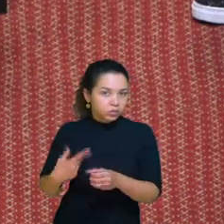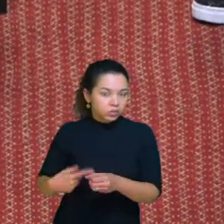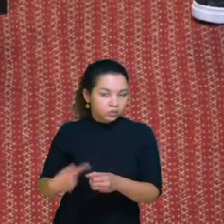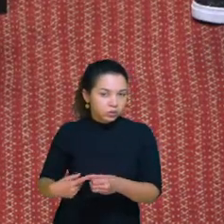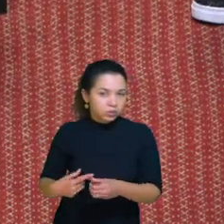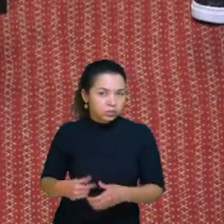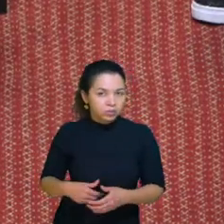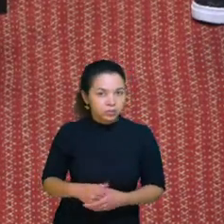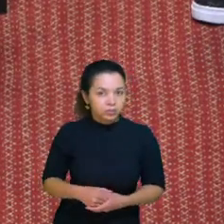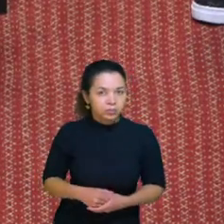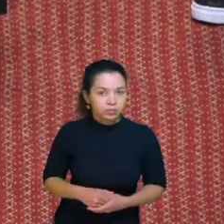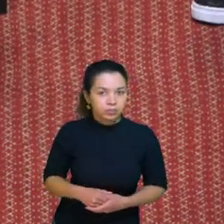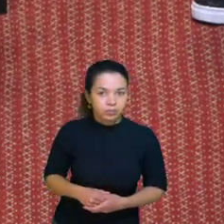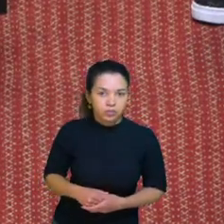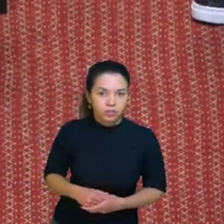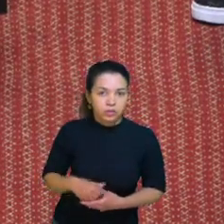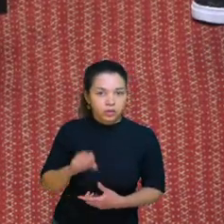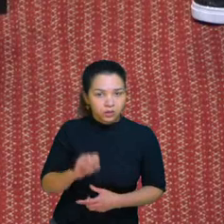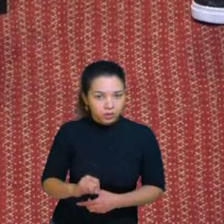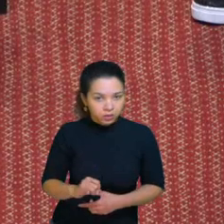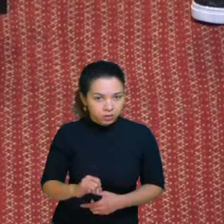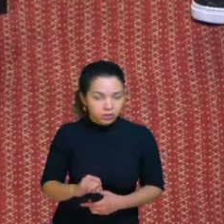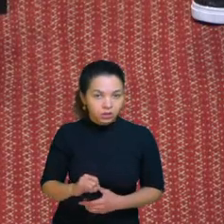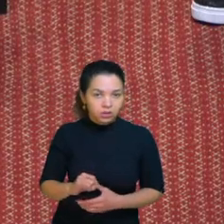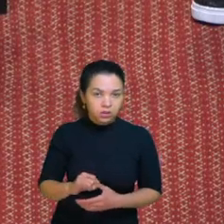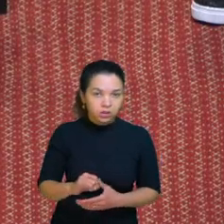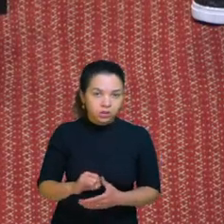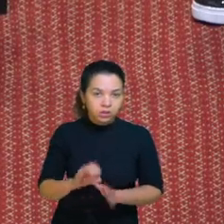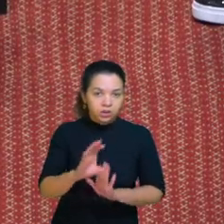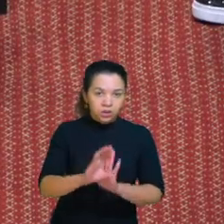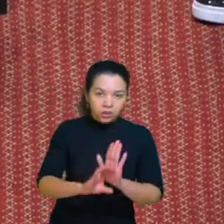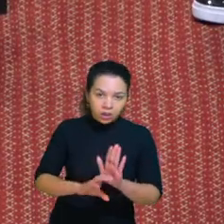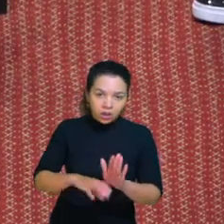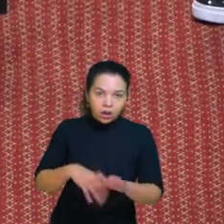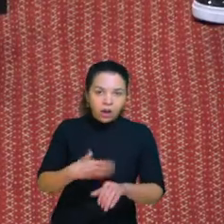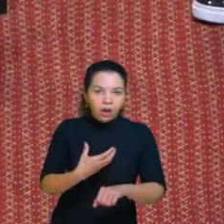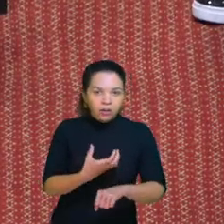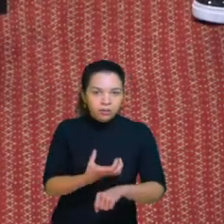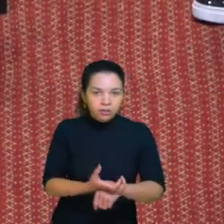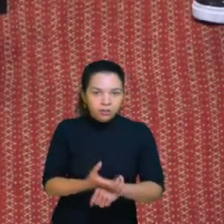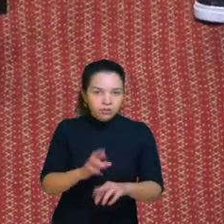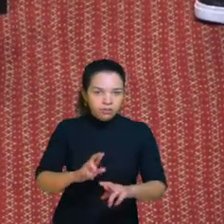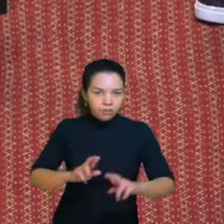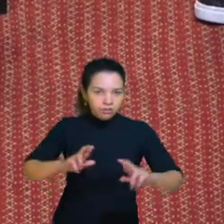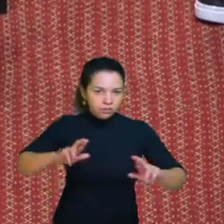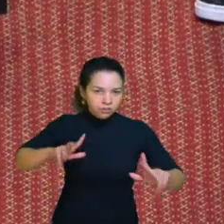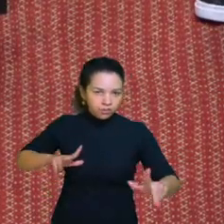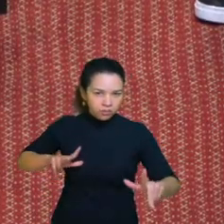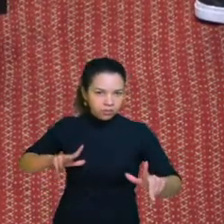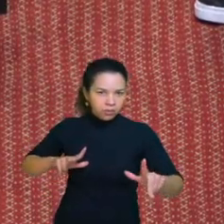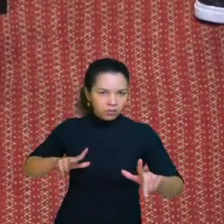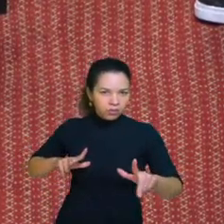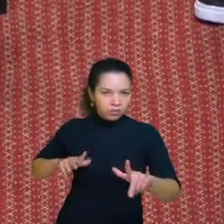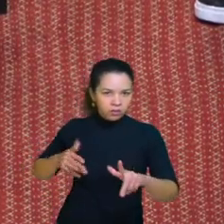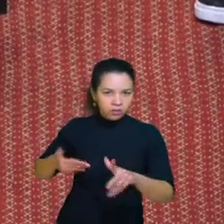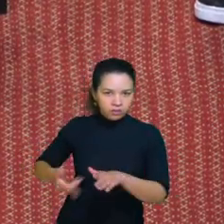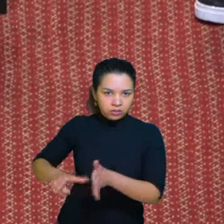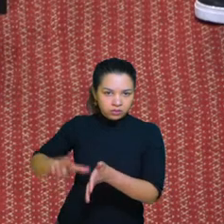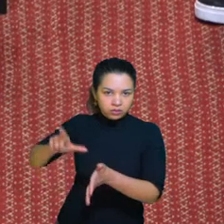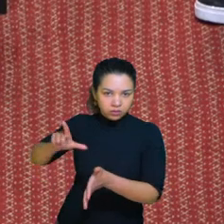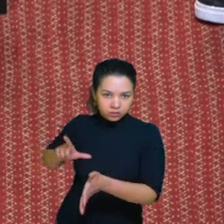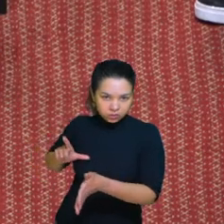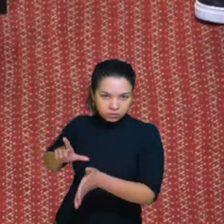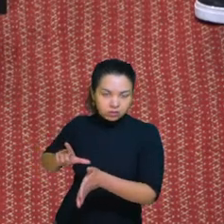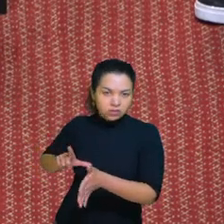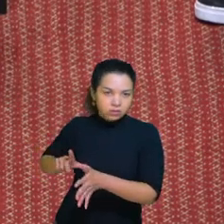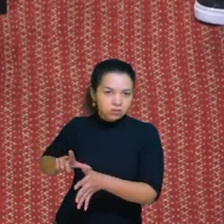assim se a gente for trabalhar com um currículo diferenciado lá na graduação a escola da Educação Básica ela